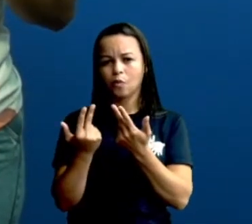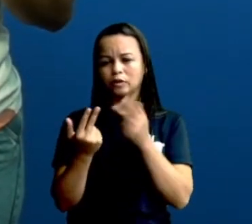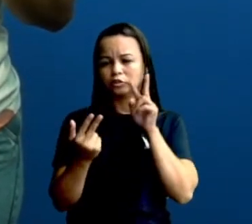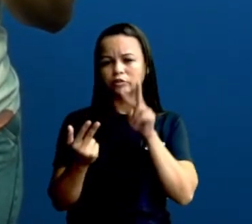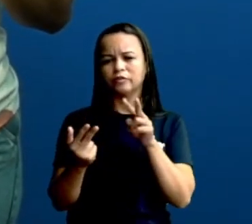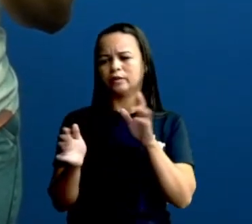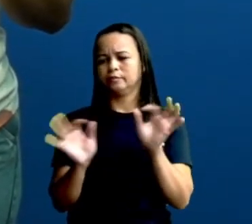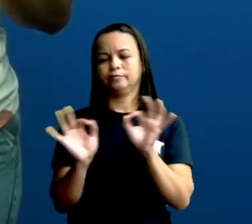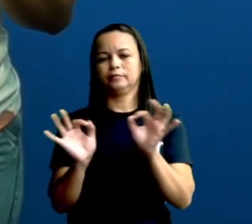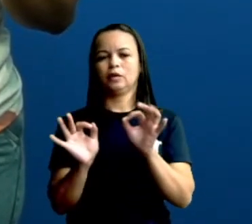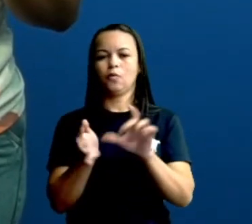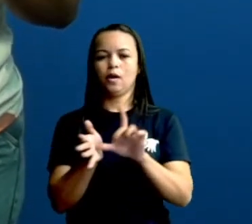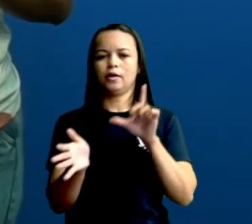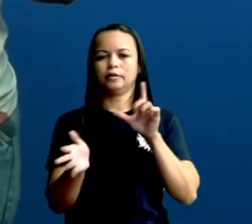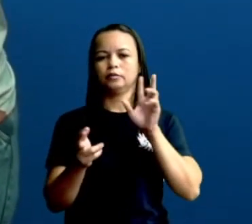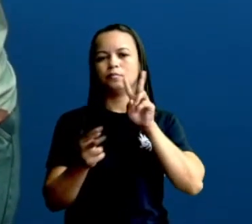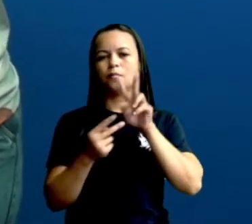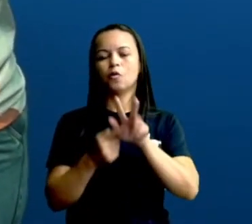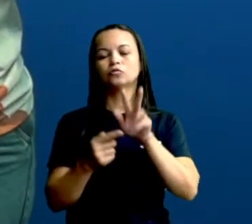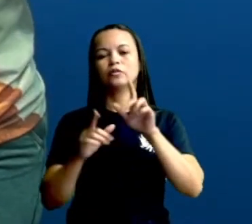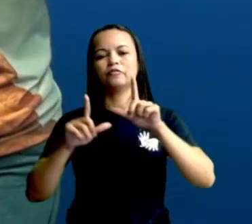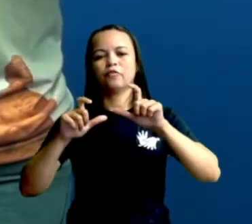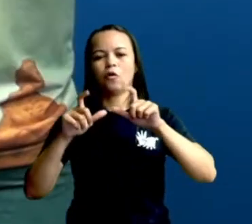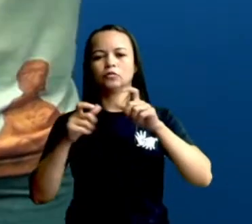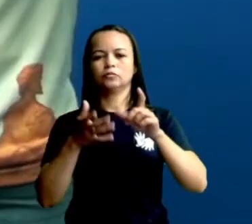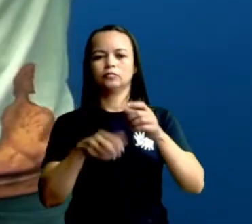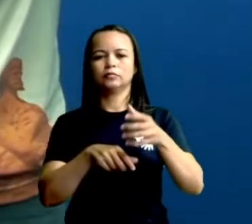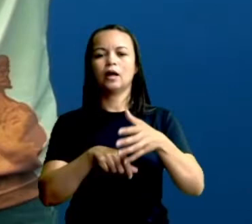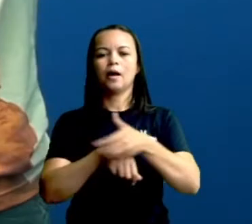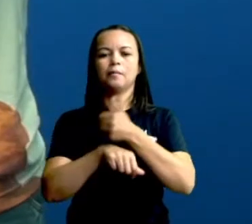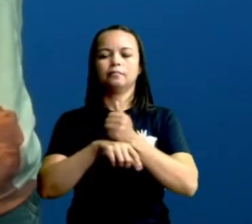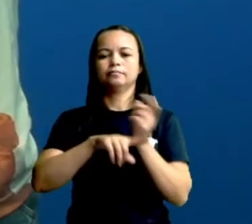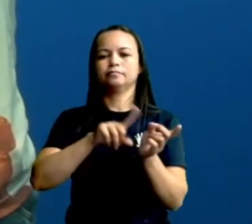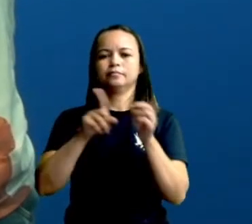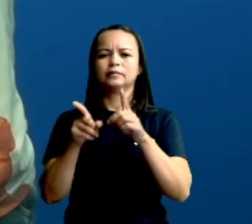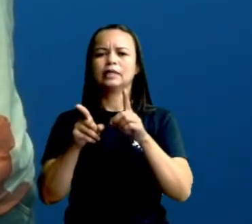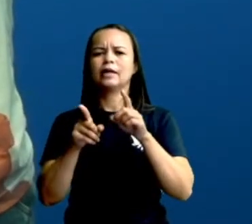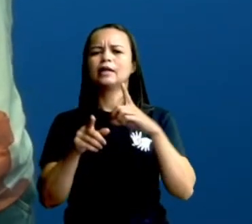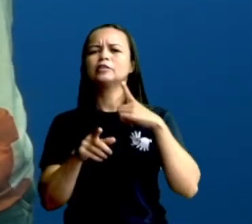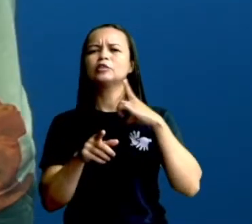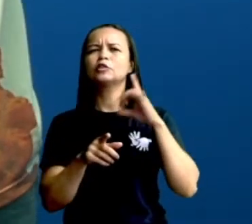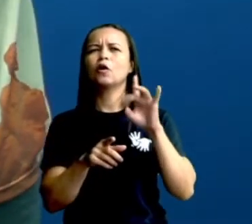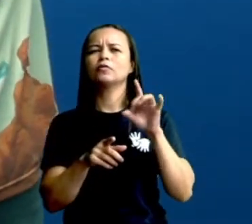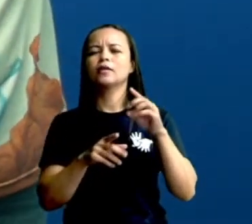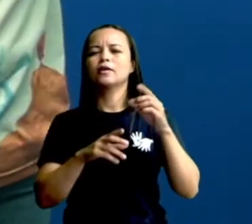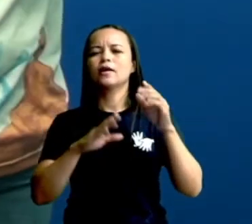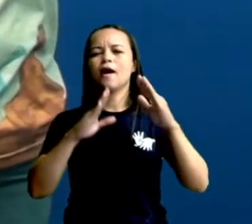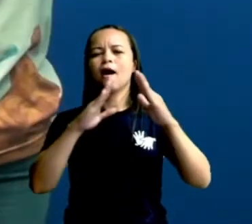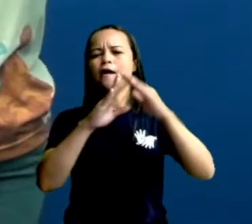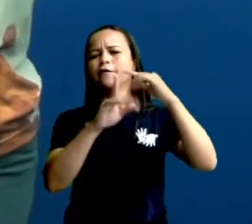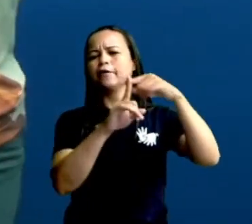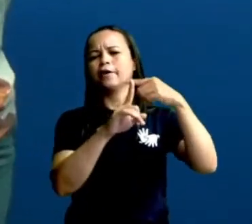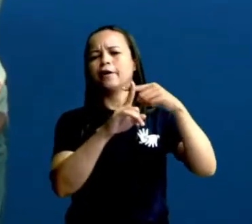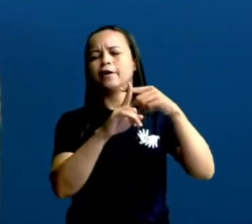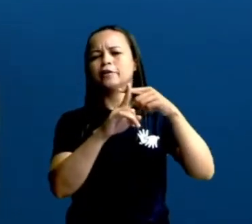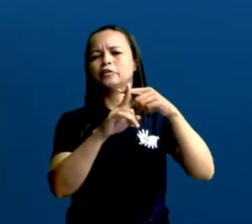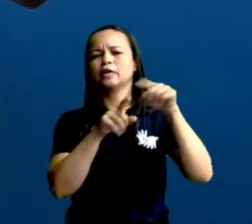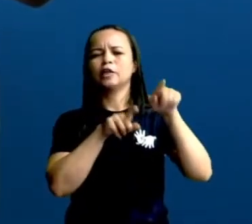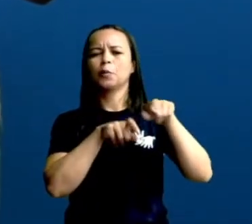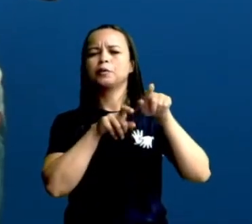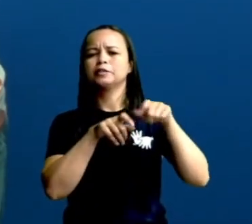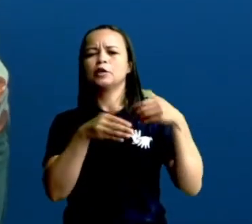a gente já até trouxe fotos aqui sobre isso né a Praça da Matriz era só aquela igreja lá no final e tem um sítios perto